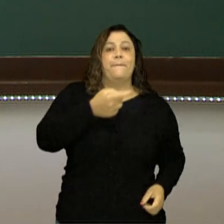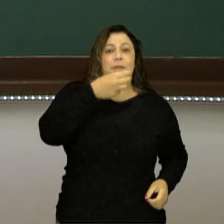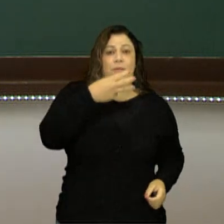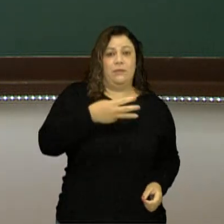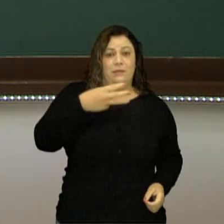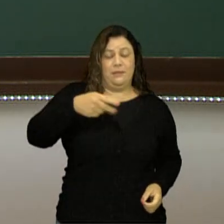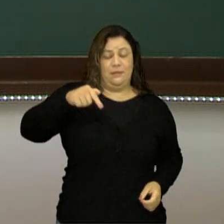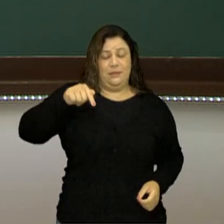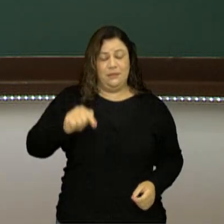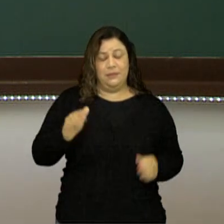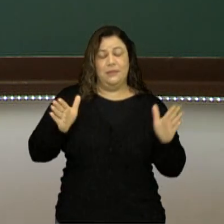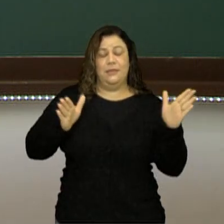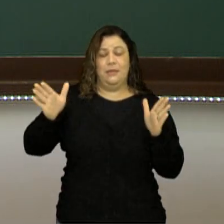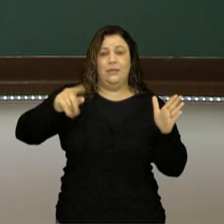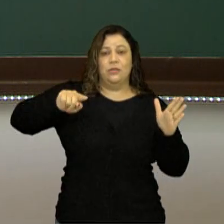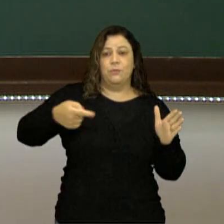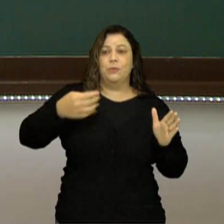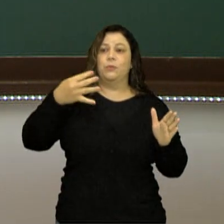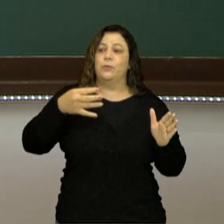1337 a